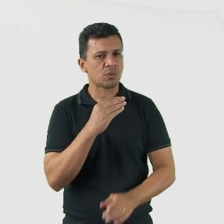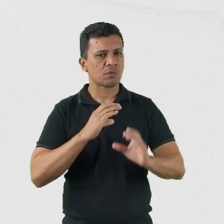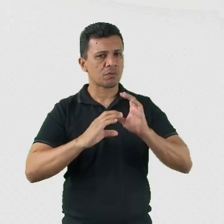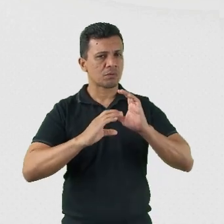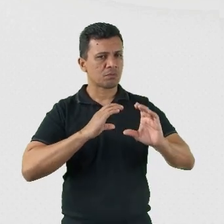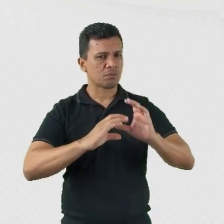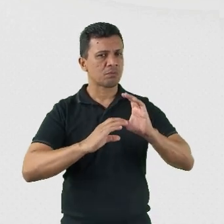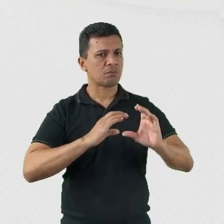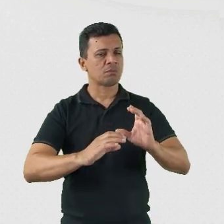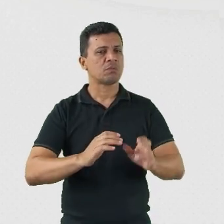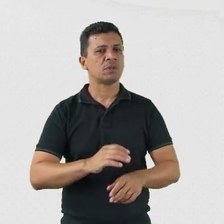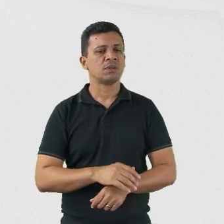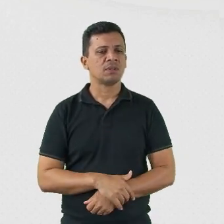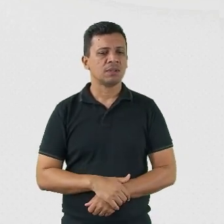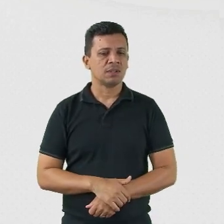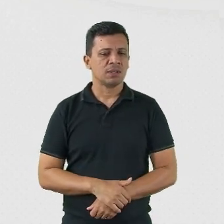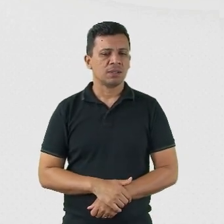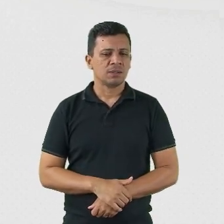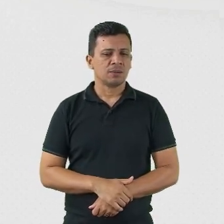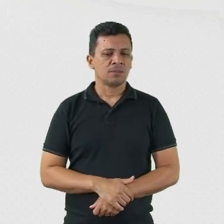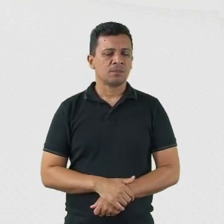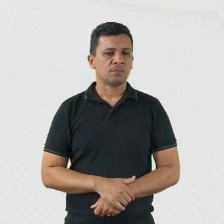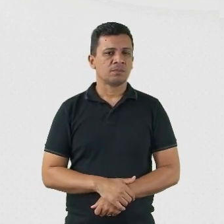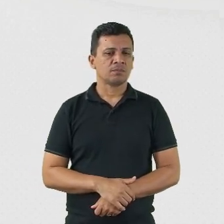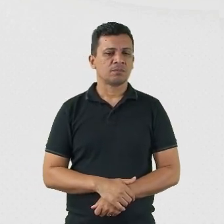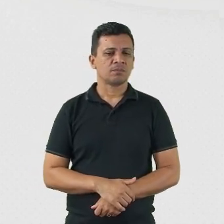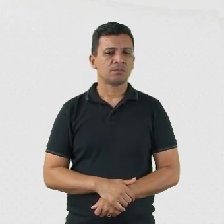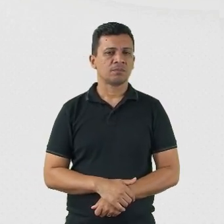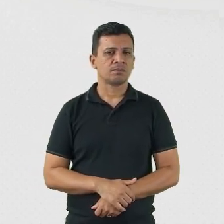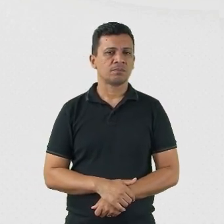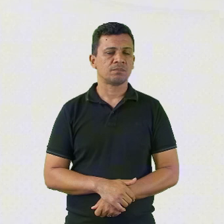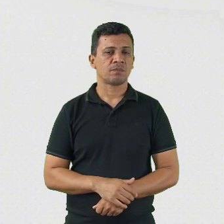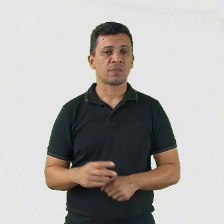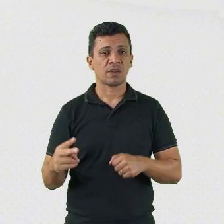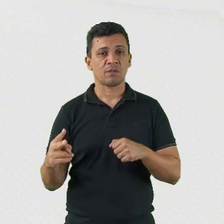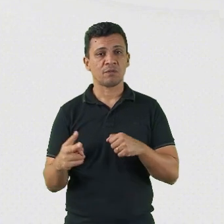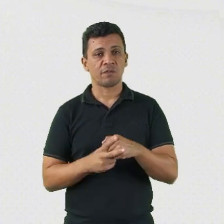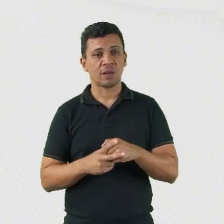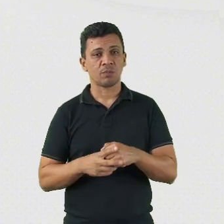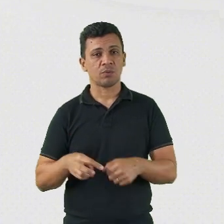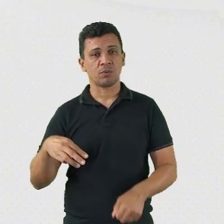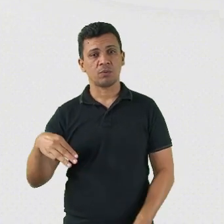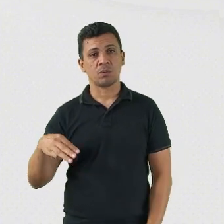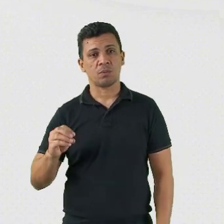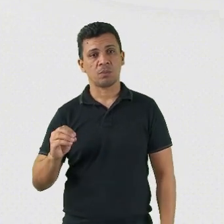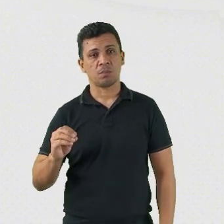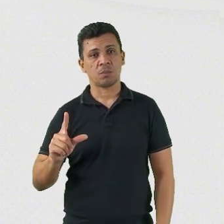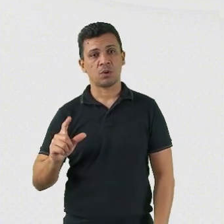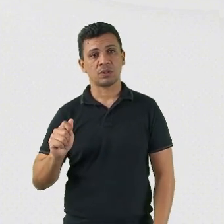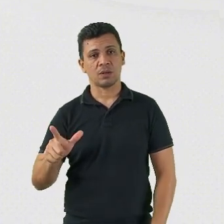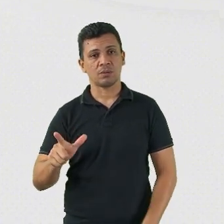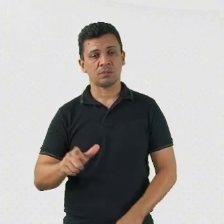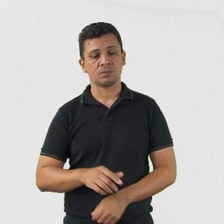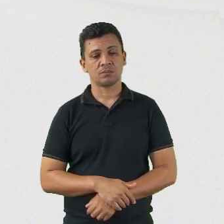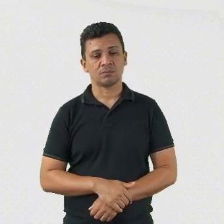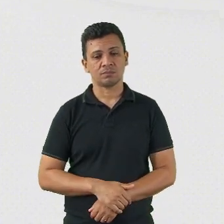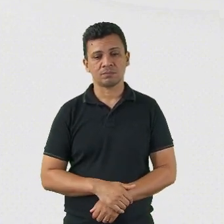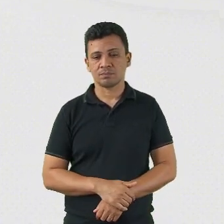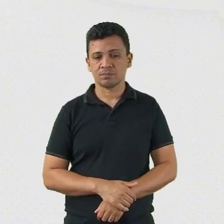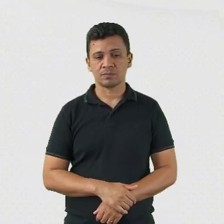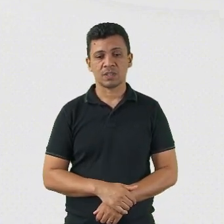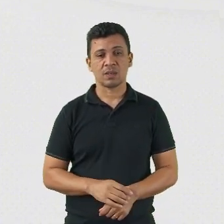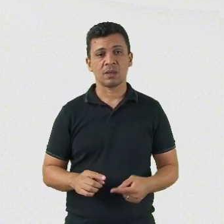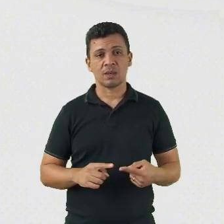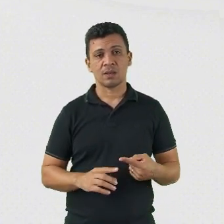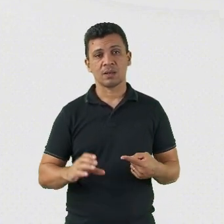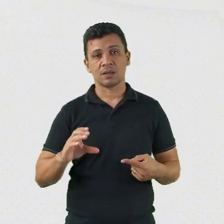comunicação. Então, nós vamos tratar de modal verbs, que são os verbos modais, can ou could, que